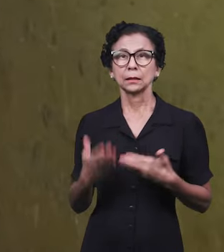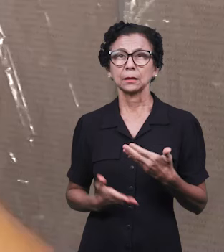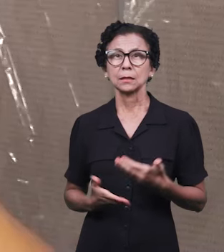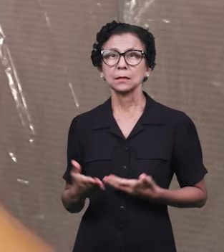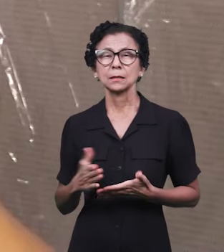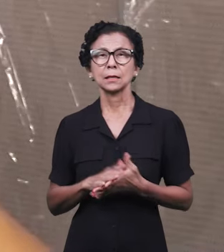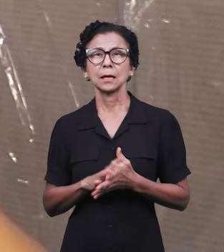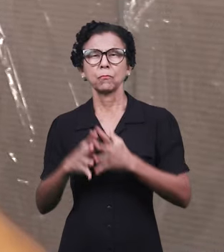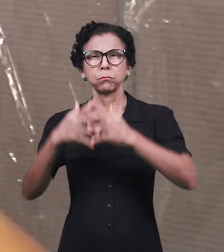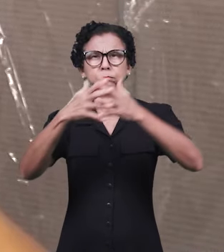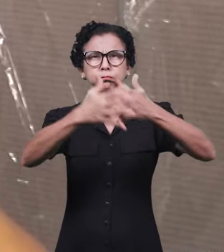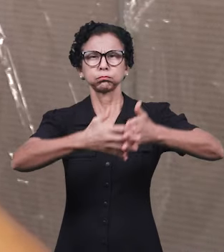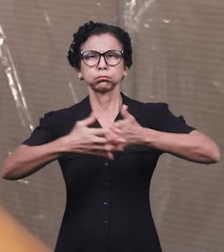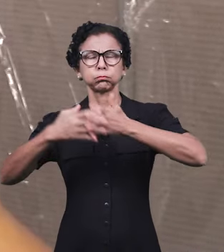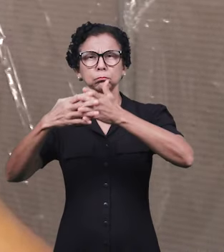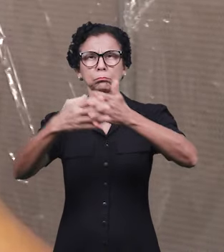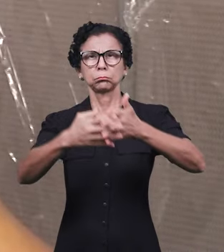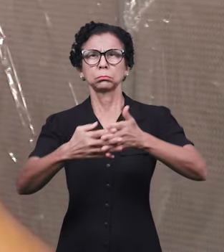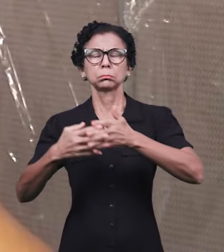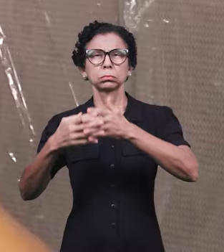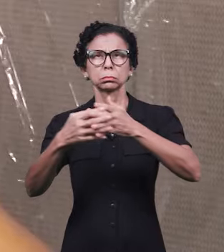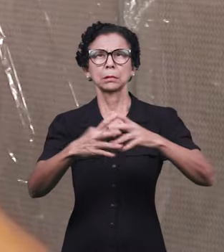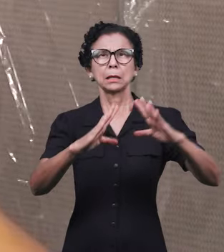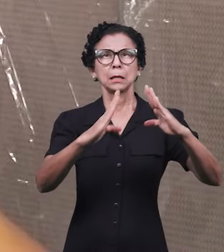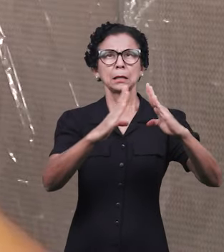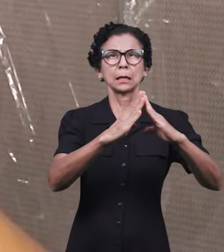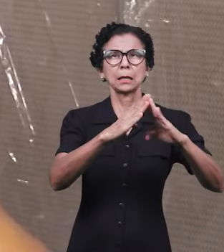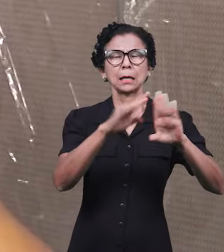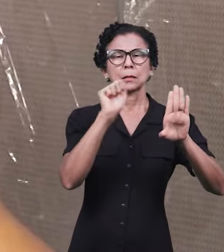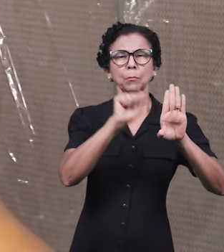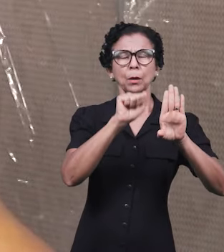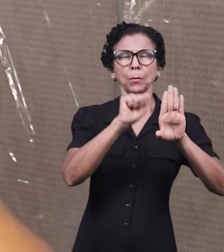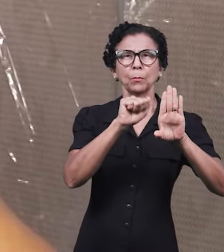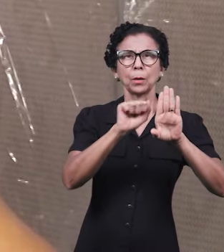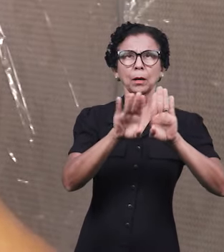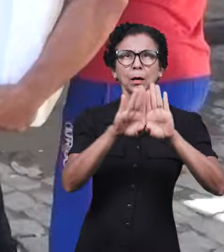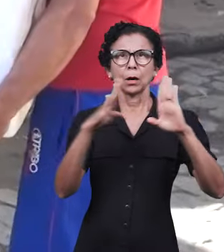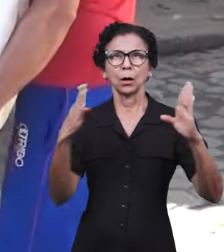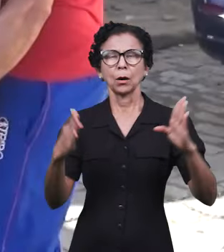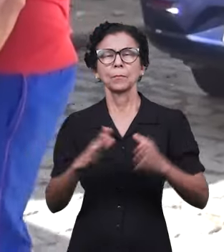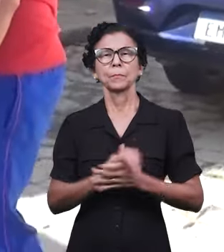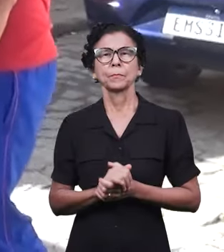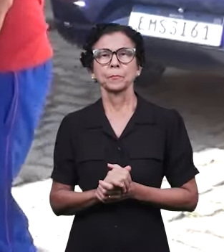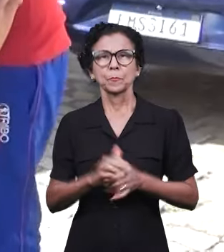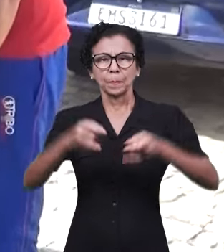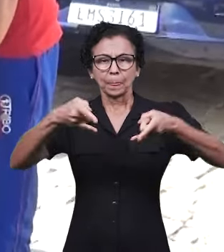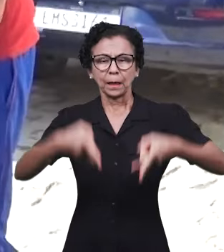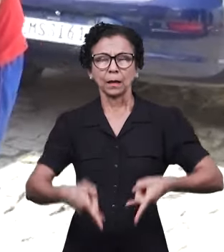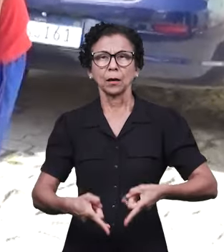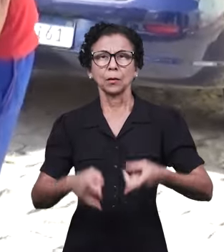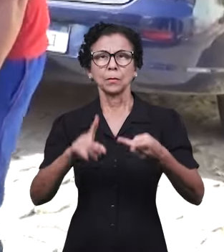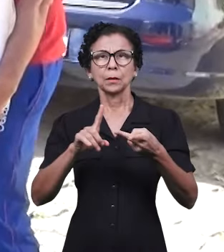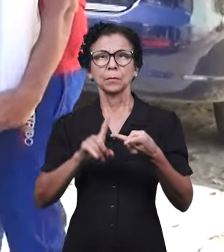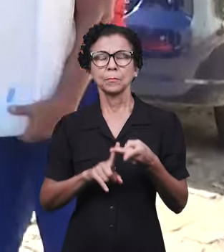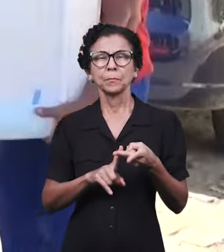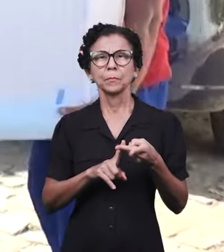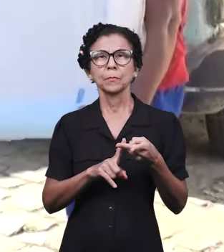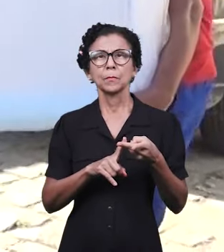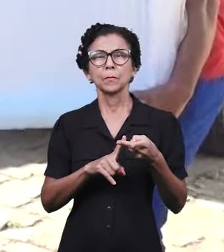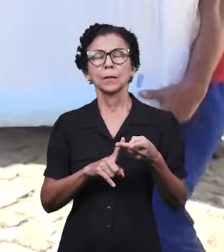também e com a ajuda do presbitério, que sensibilizou com a perda dos irmãos e